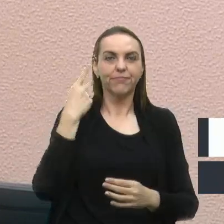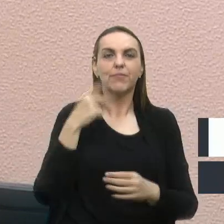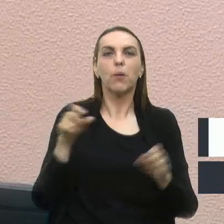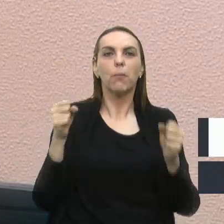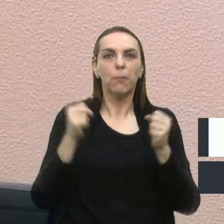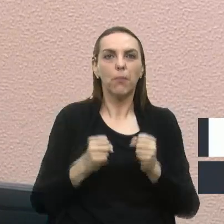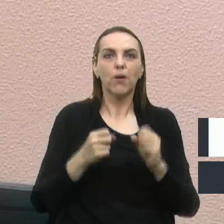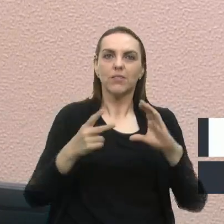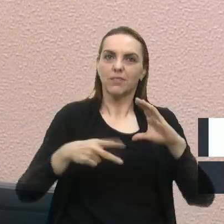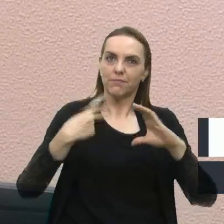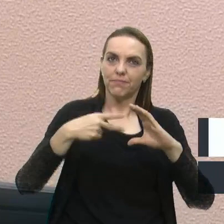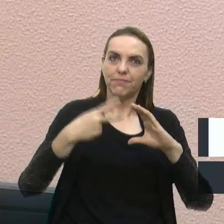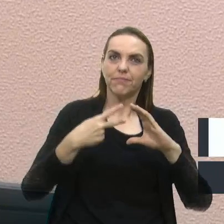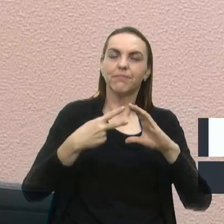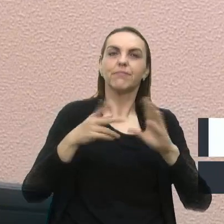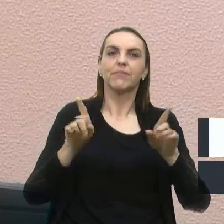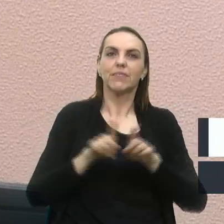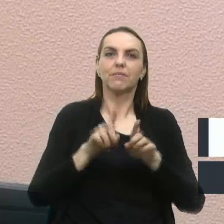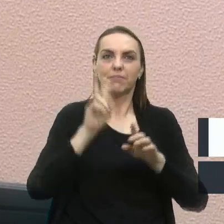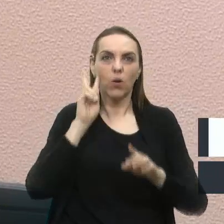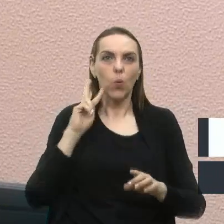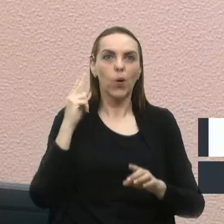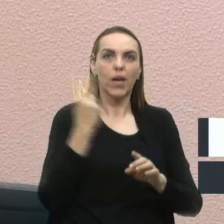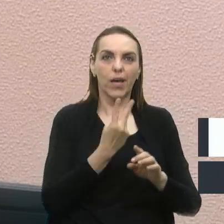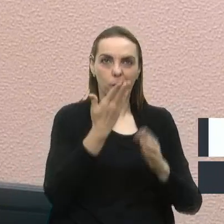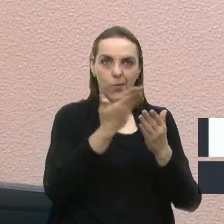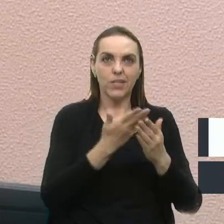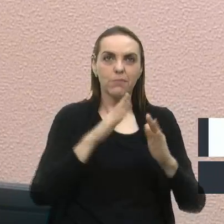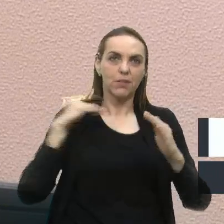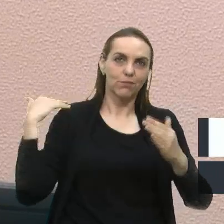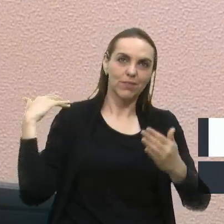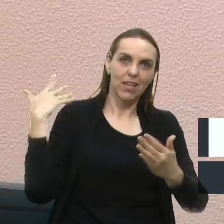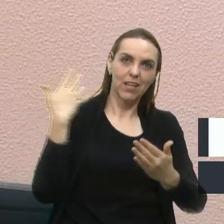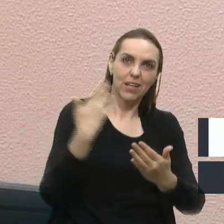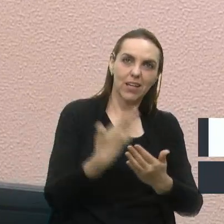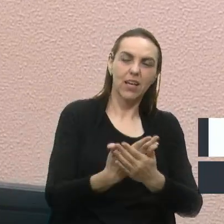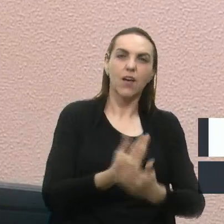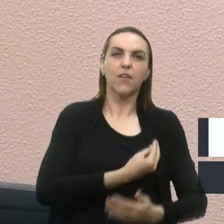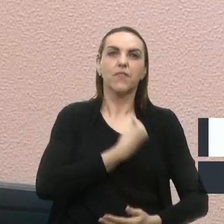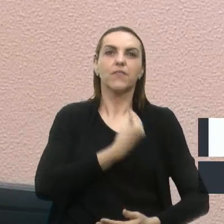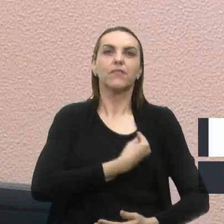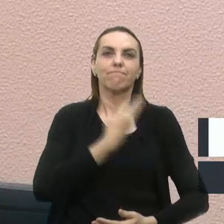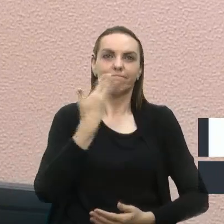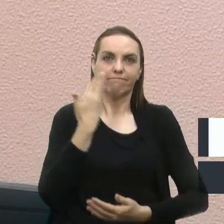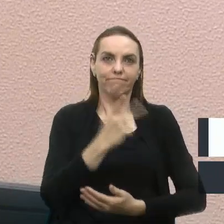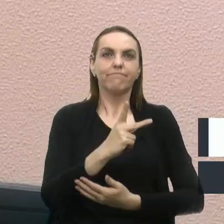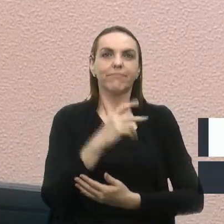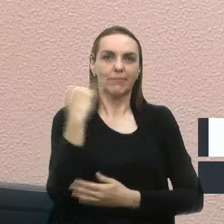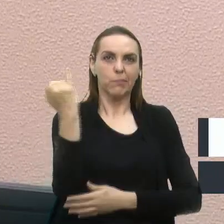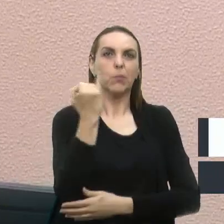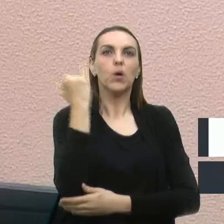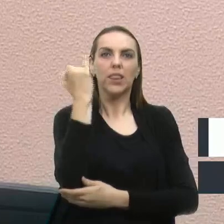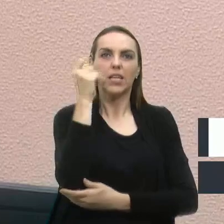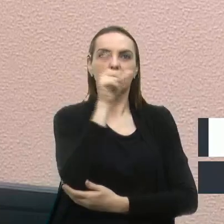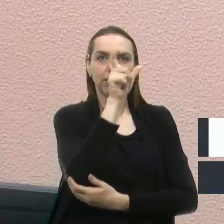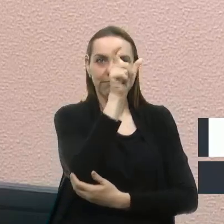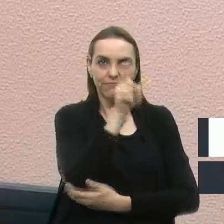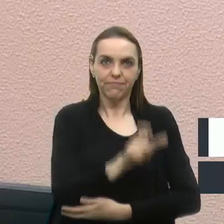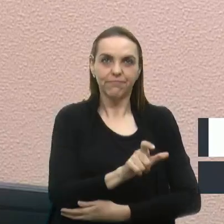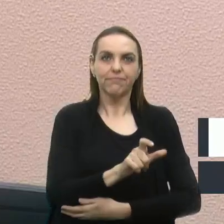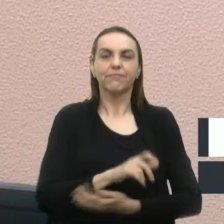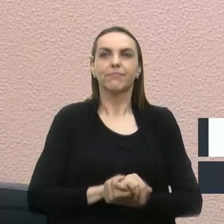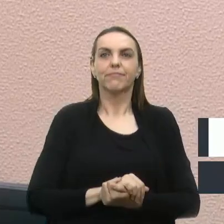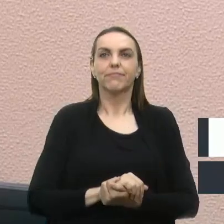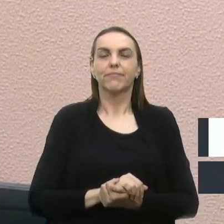possa externar o seu reconhecimento à trajetória desta importante figura e, por